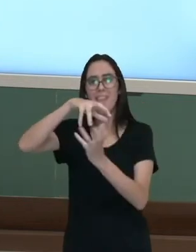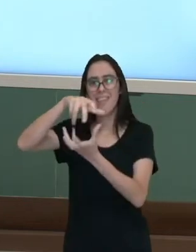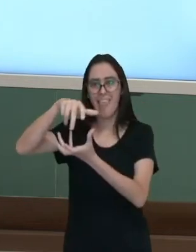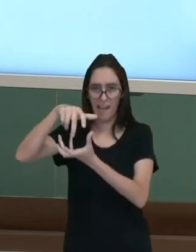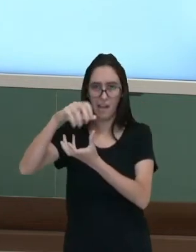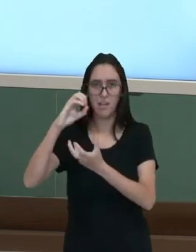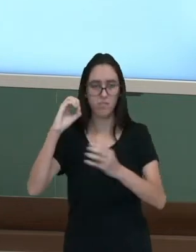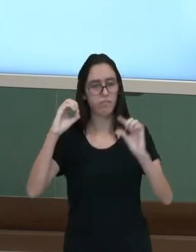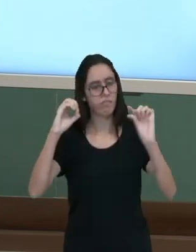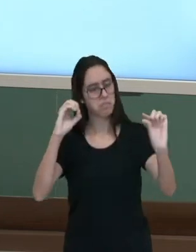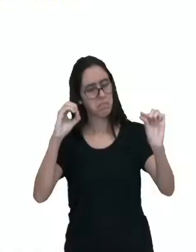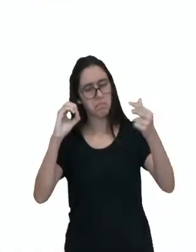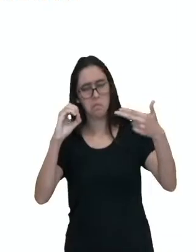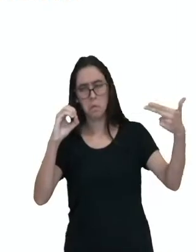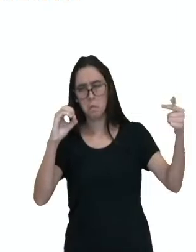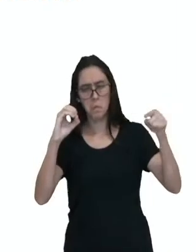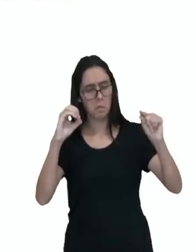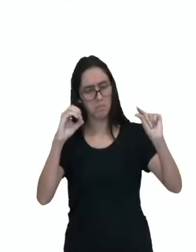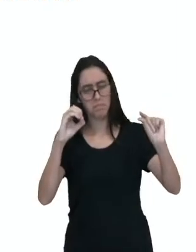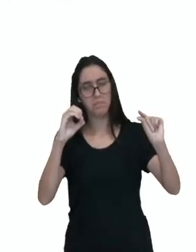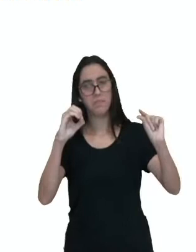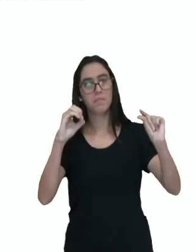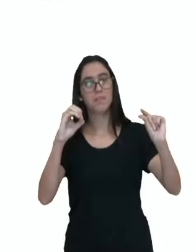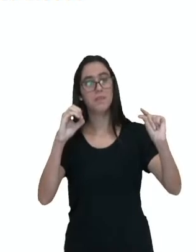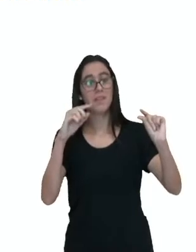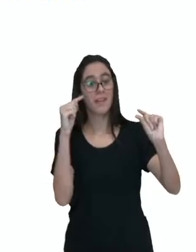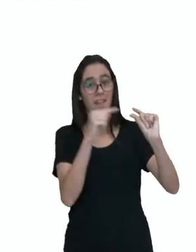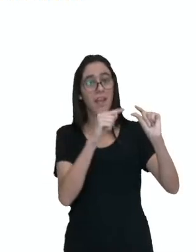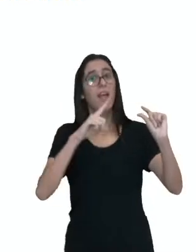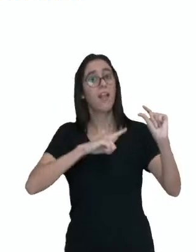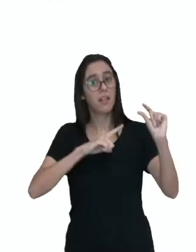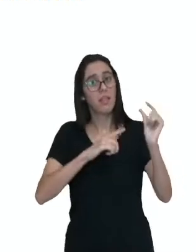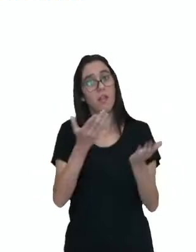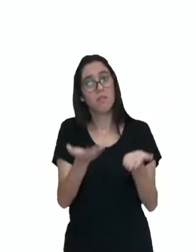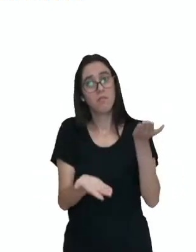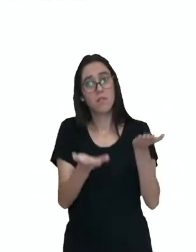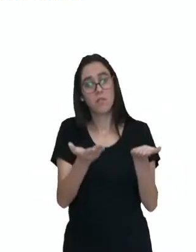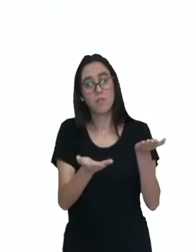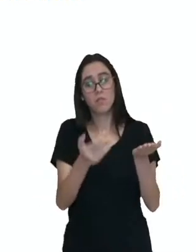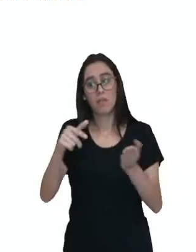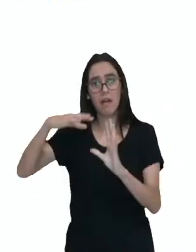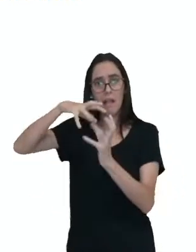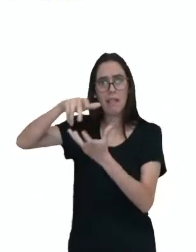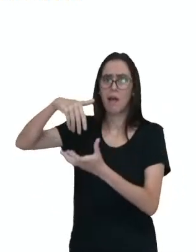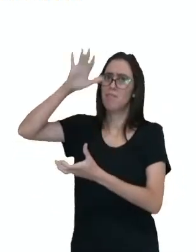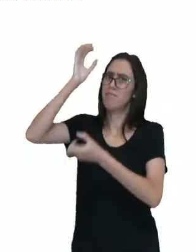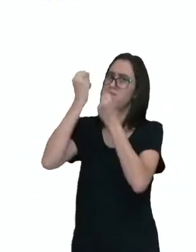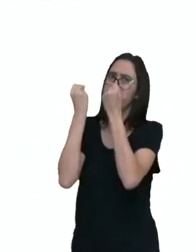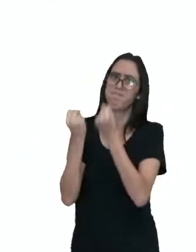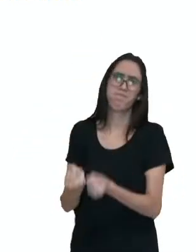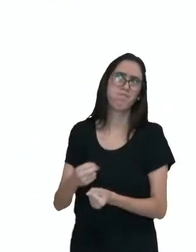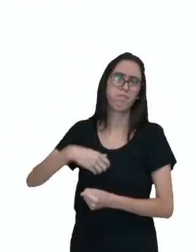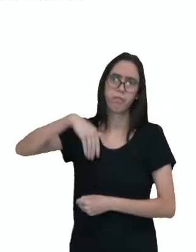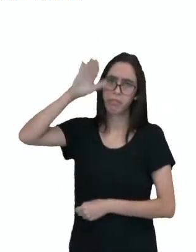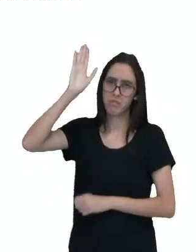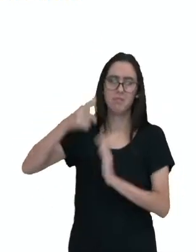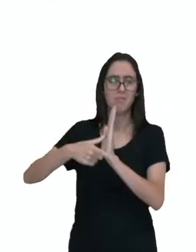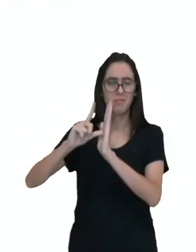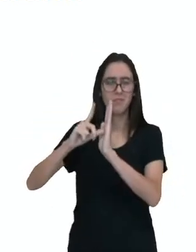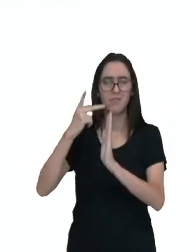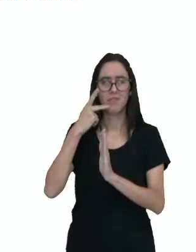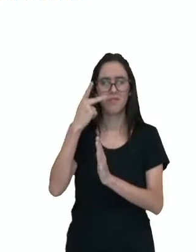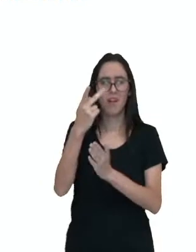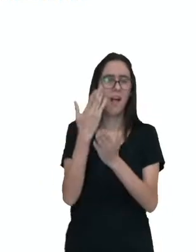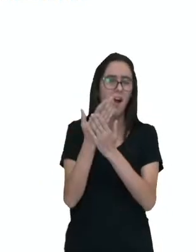nosso planeta, por exemplo. Esse cara tem uma massa, a Terra tem a sua massa gigantesca, né? Como eu falei para vocês anteriormente nas